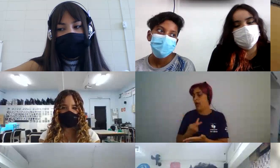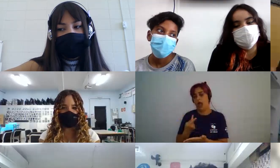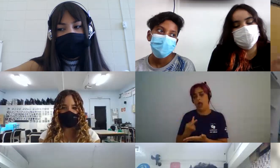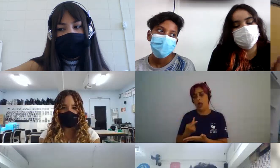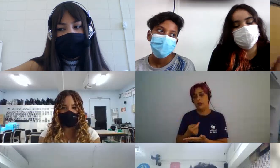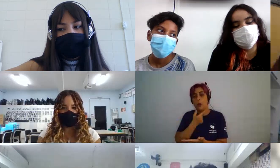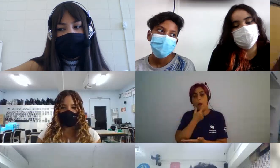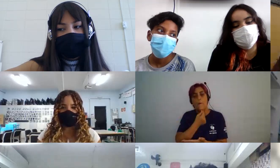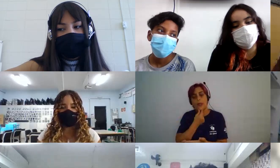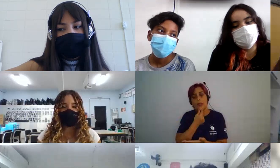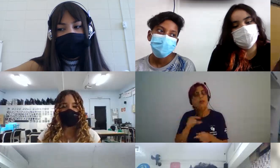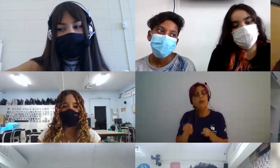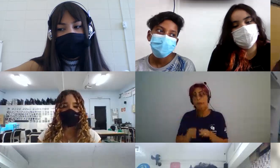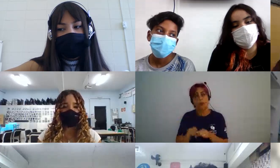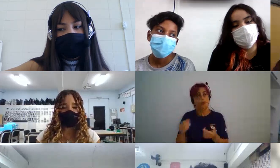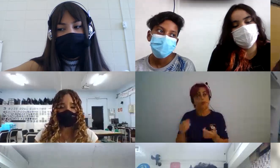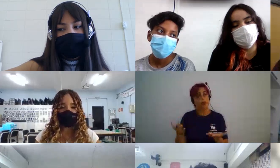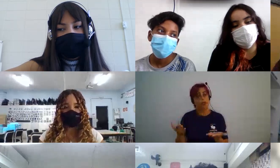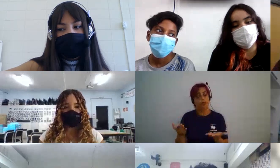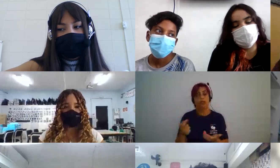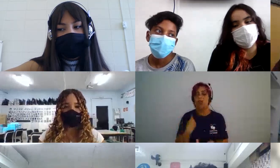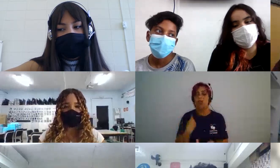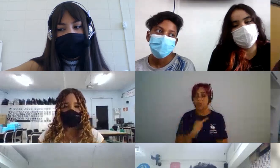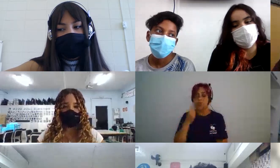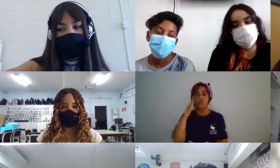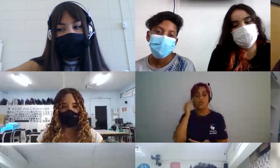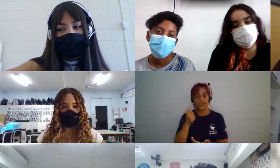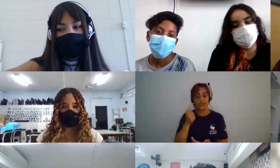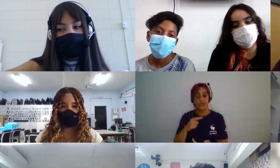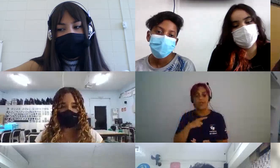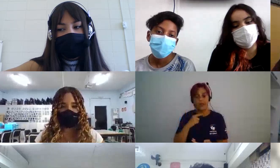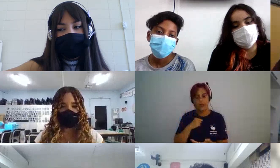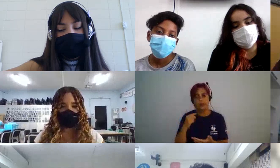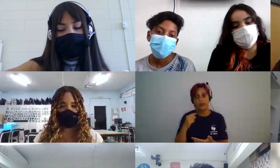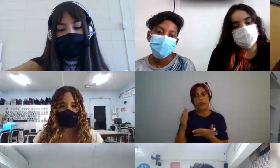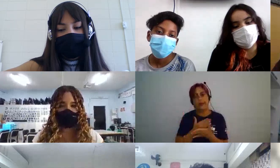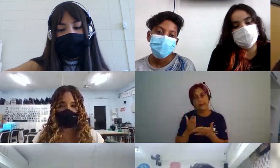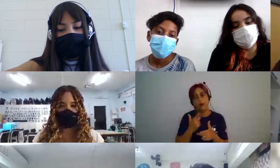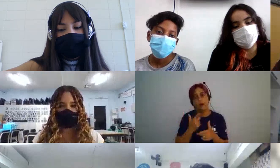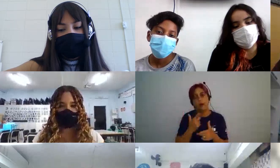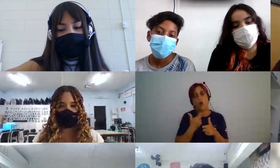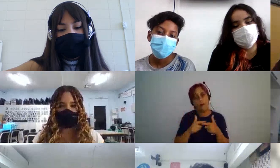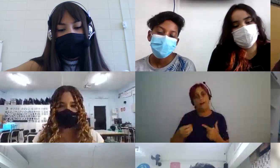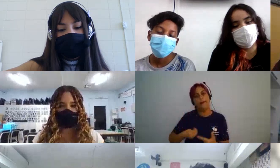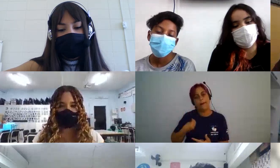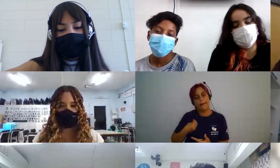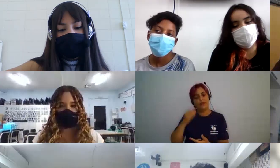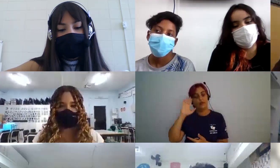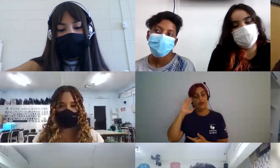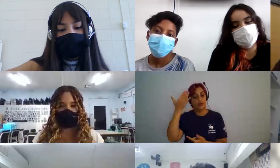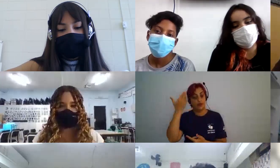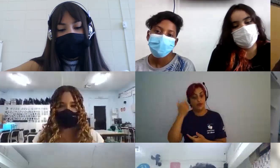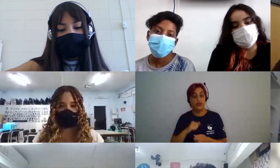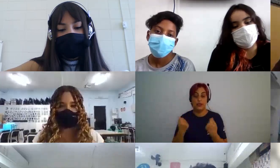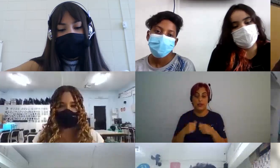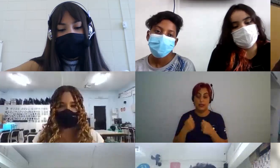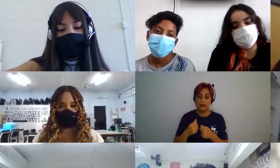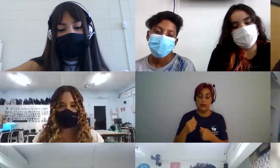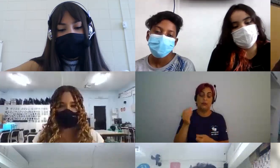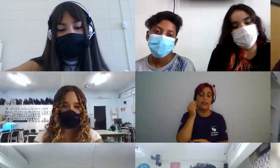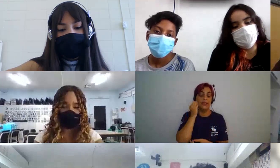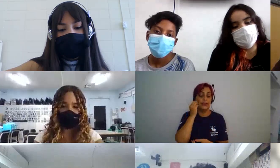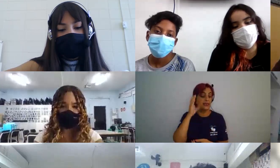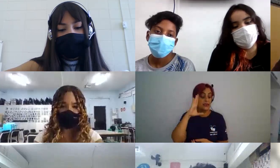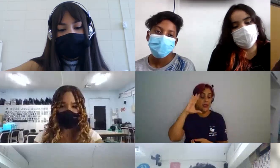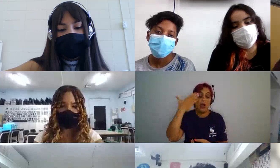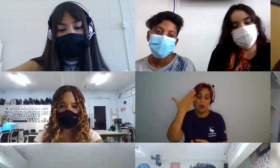menino também não está errado em pensar assim. A gente sabe que a gente tem alguns perrengues para resolver na vida, e o que a gente precisa tentar é enfrentar e